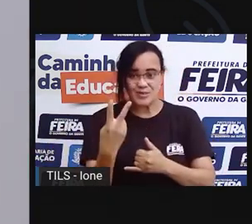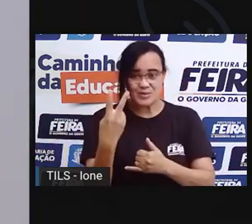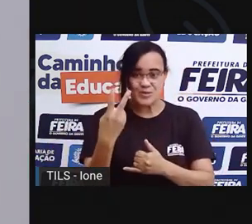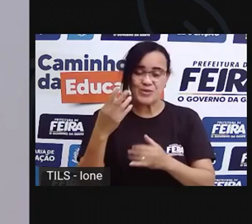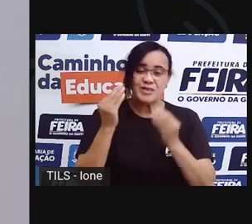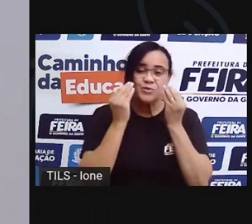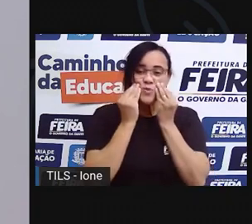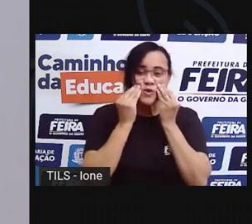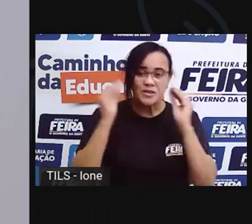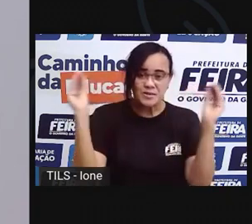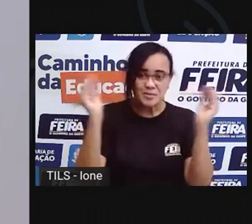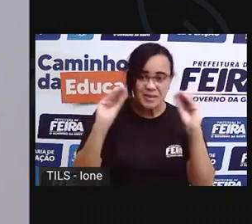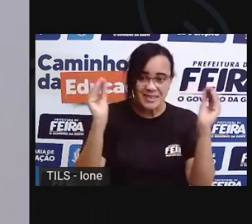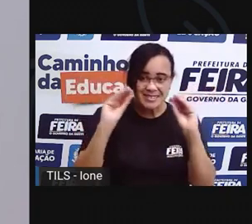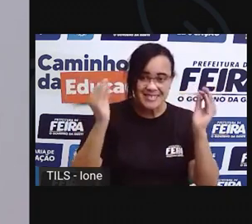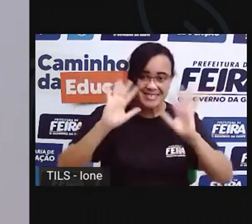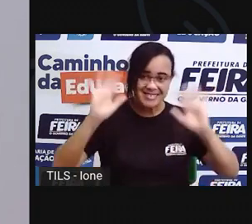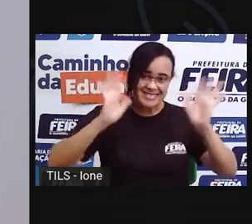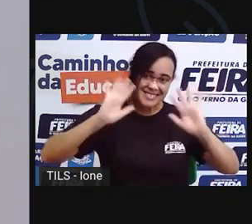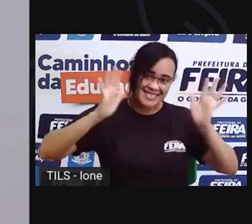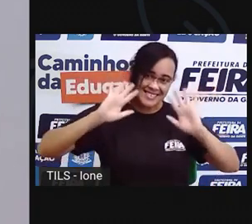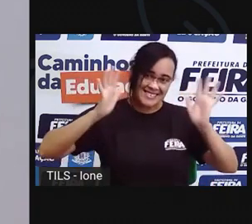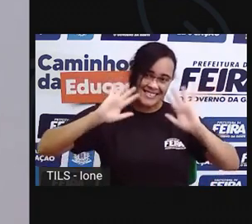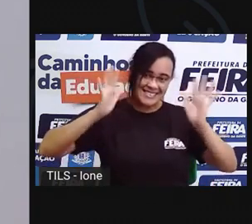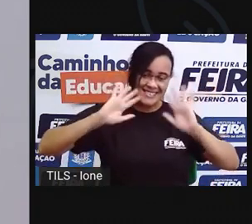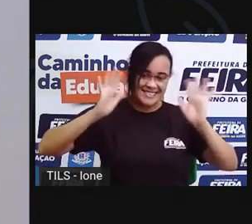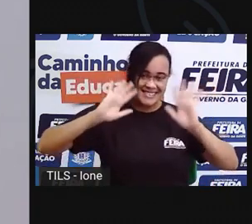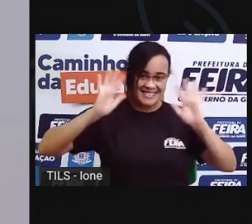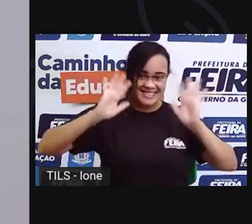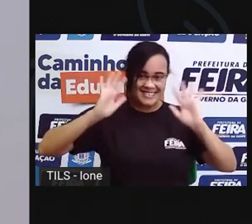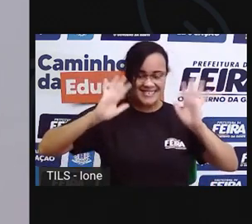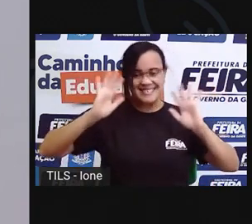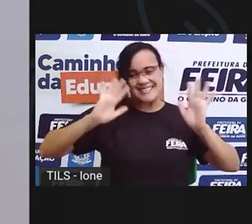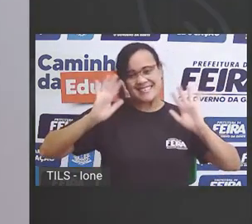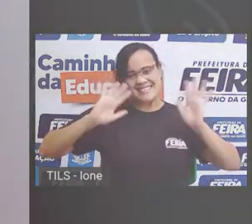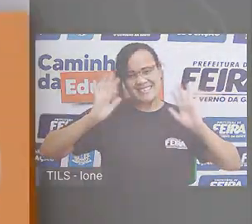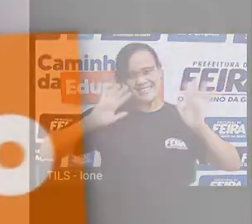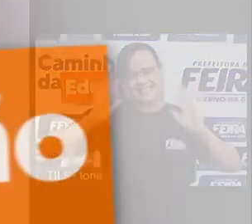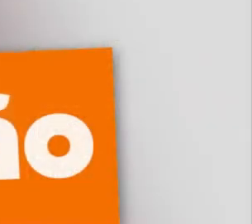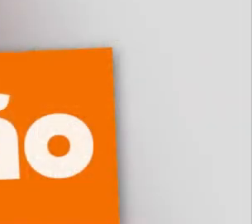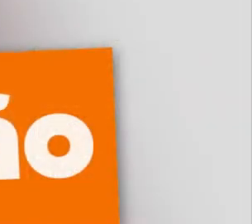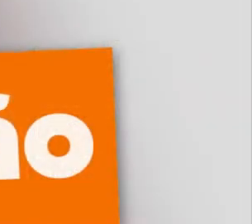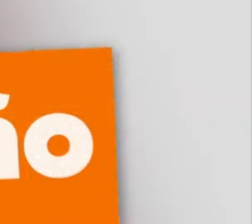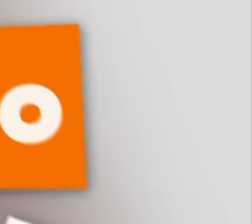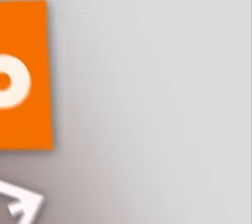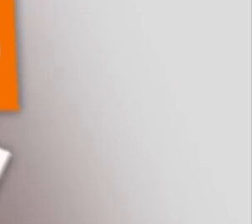beijão e até mais. Tchau, tchau.